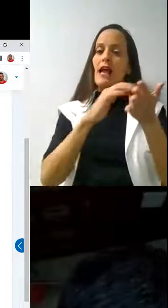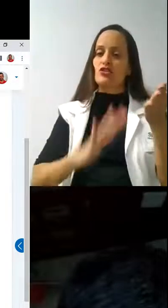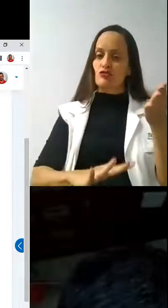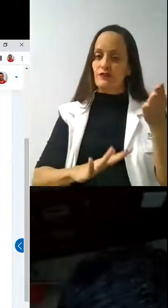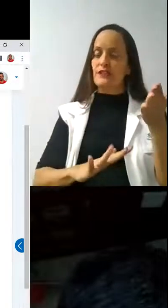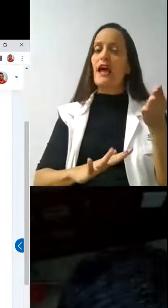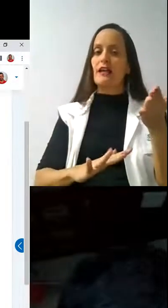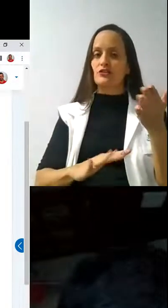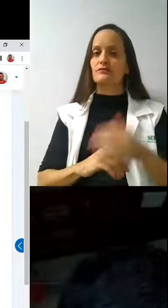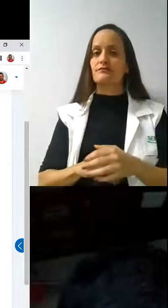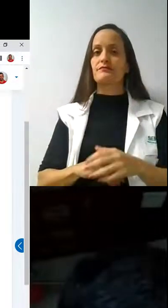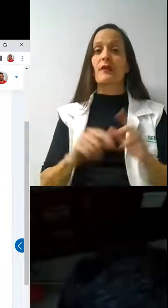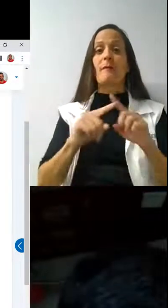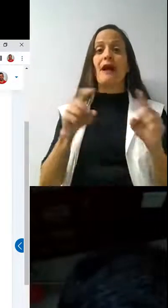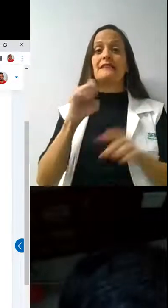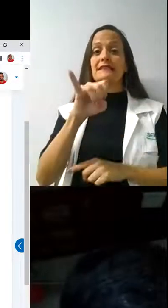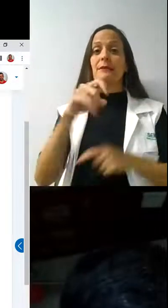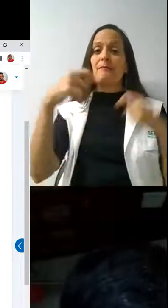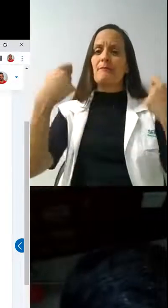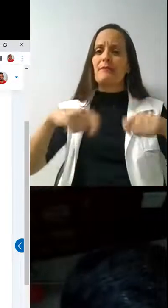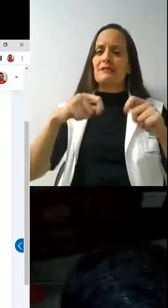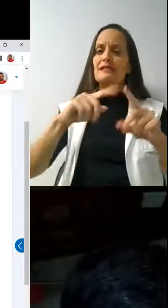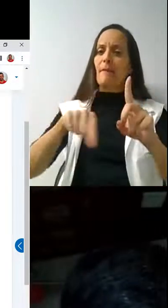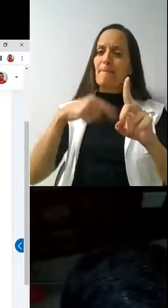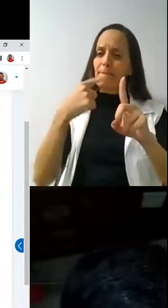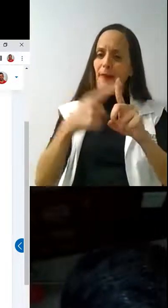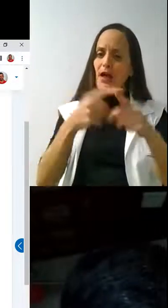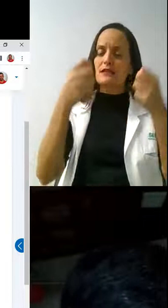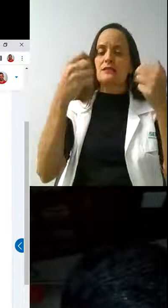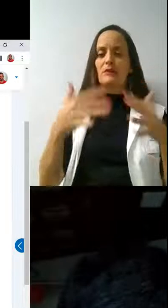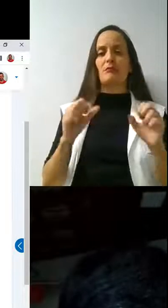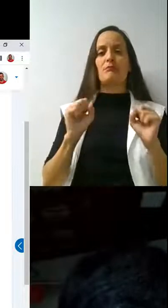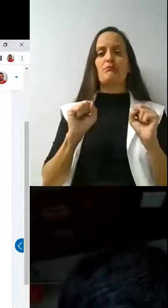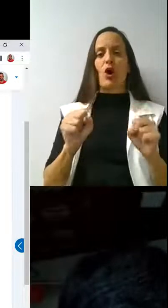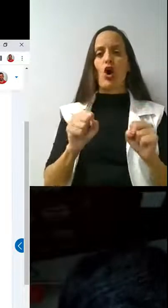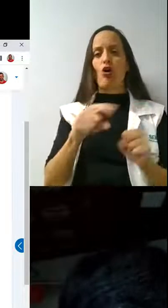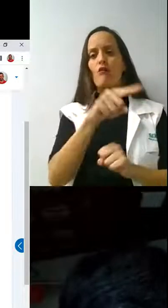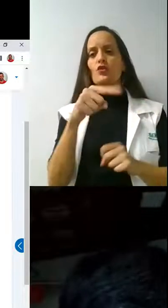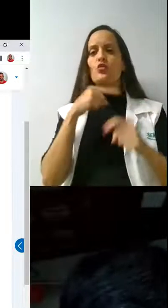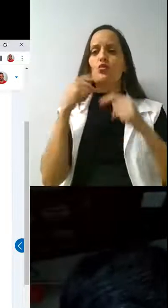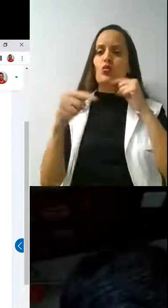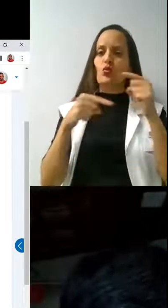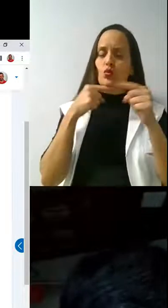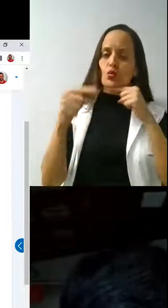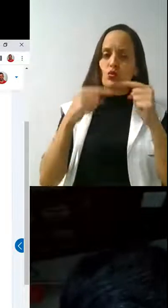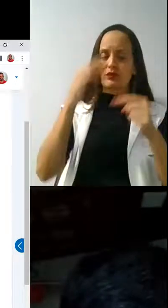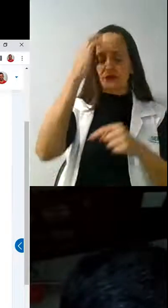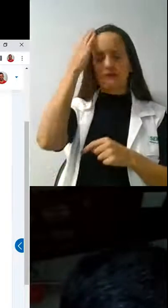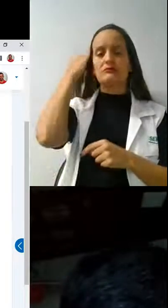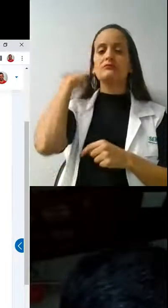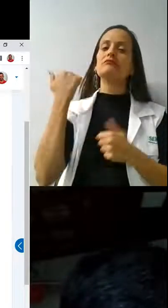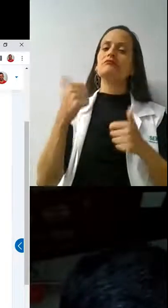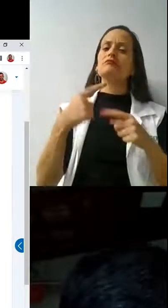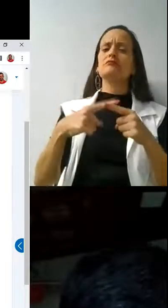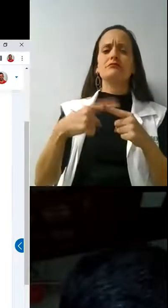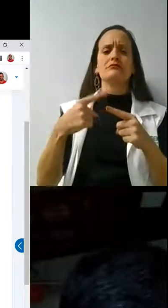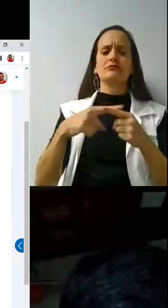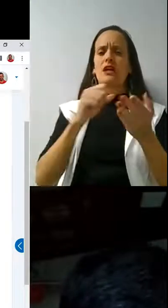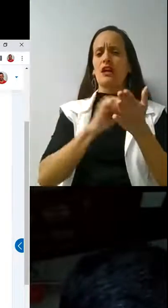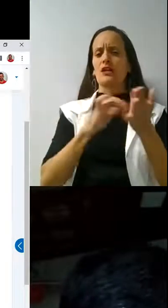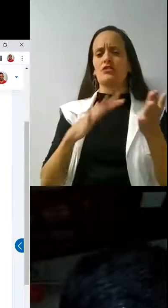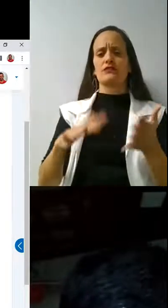colocar mais uma web aqui dentro desse período para vocês tirarem dúvidas. Não sei se vai ser necessário, né, porque a atividade é muito tranquila, mas vocês